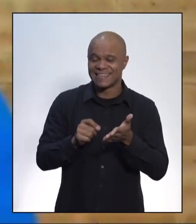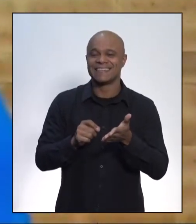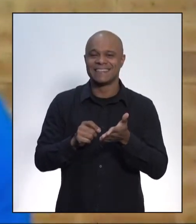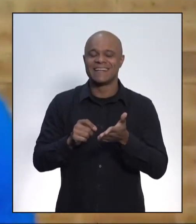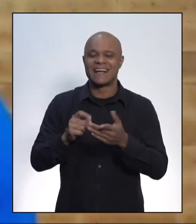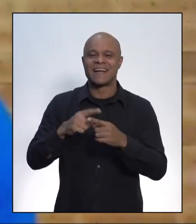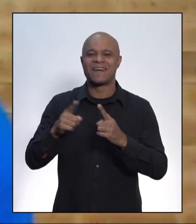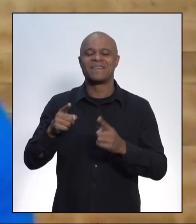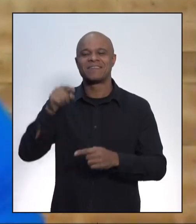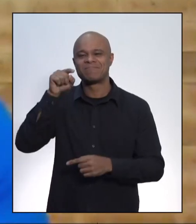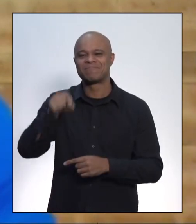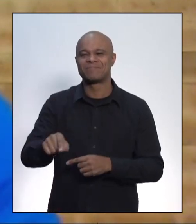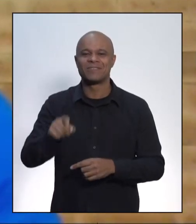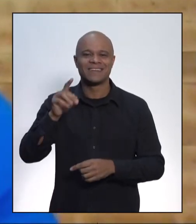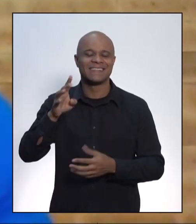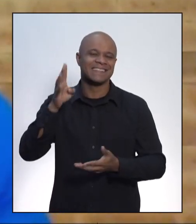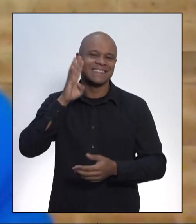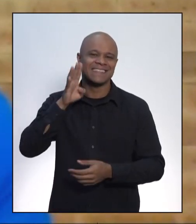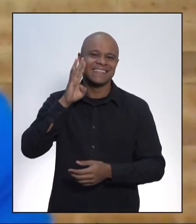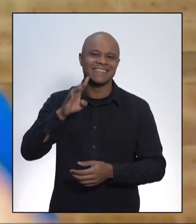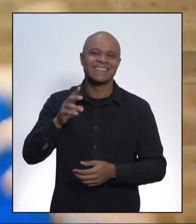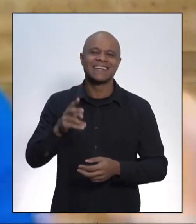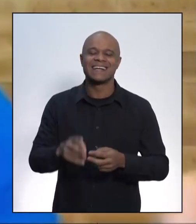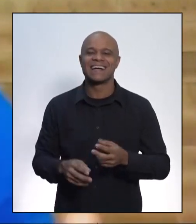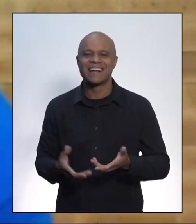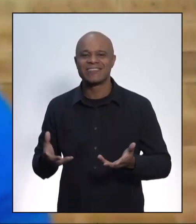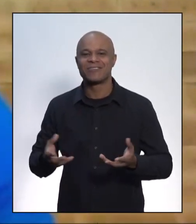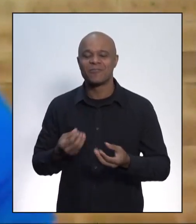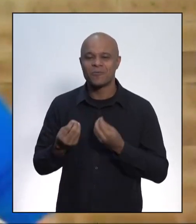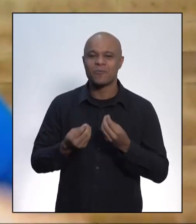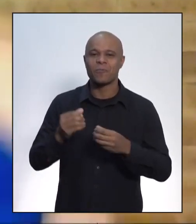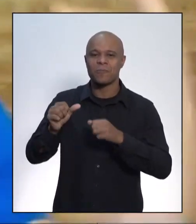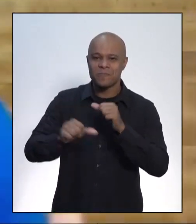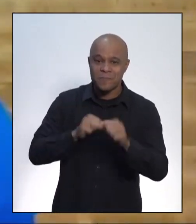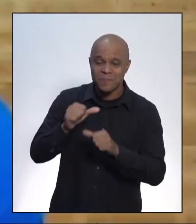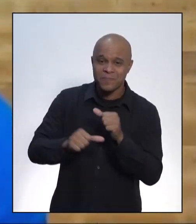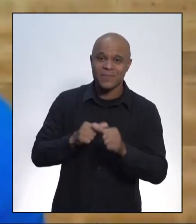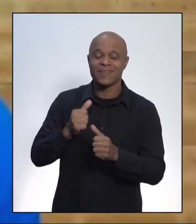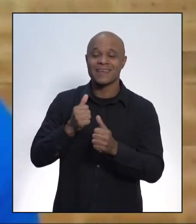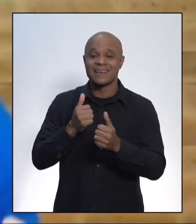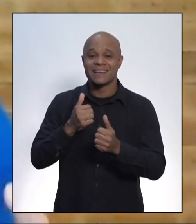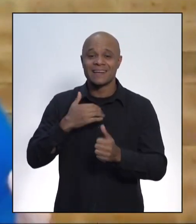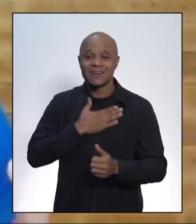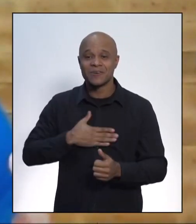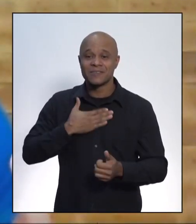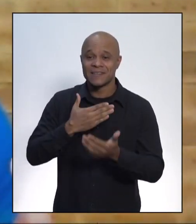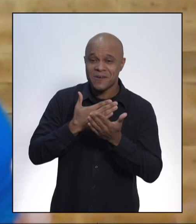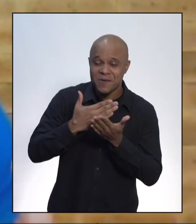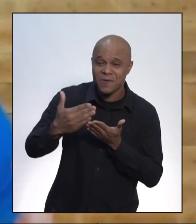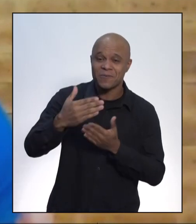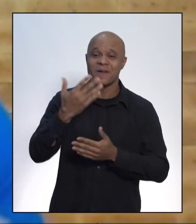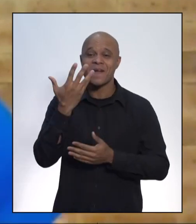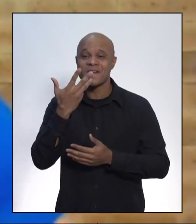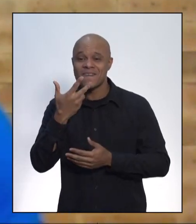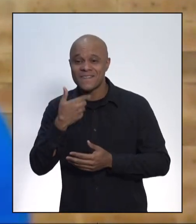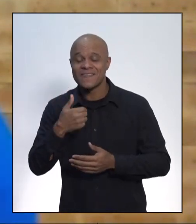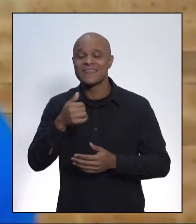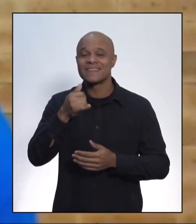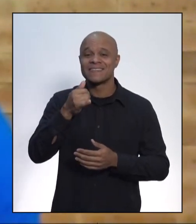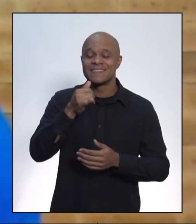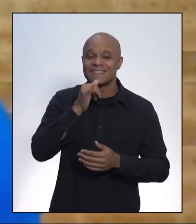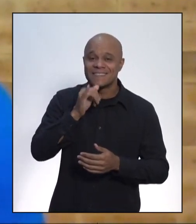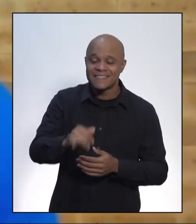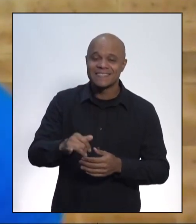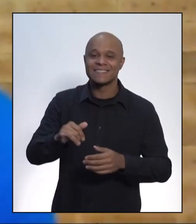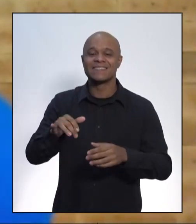o impacto que tem isso na vida deles, como isso muda eles, como eles passam a gostar da matemática, como eles passam a se engajar mais